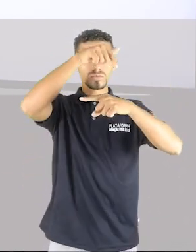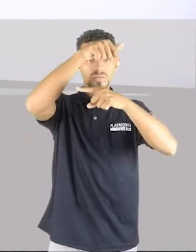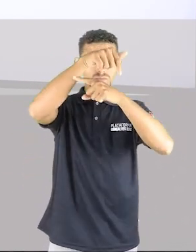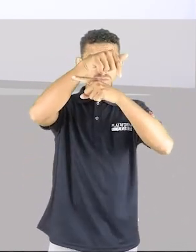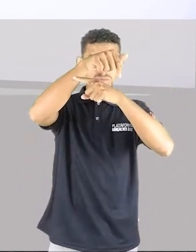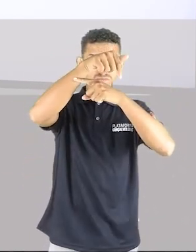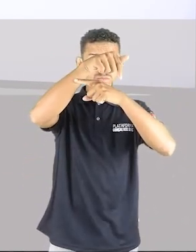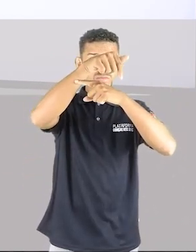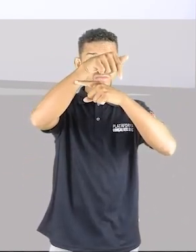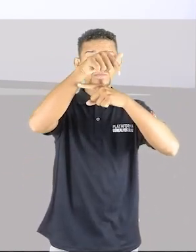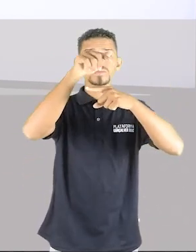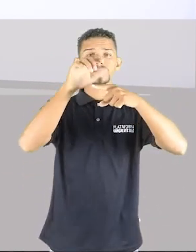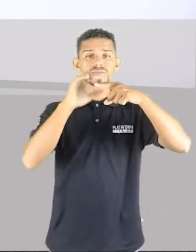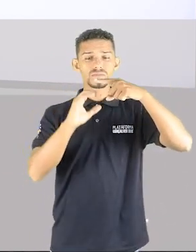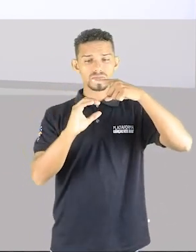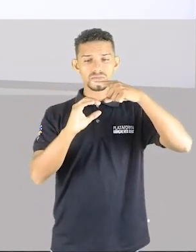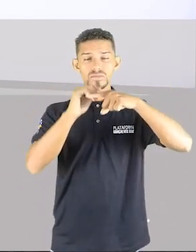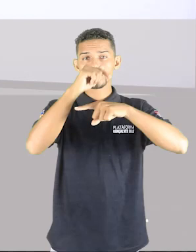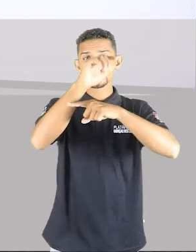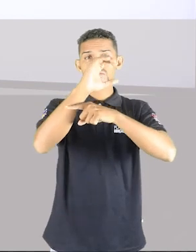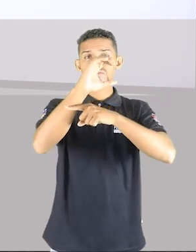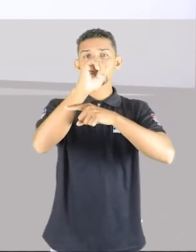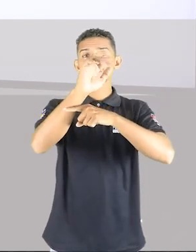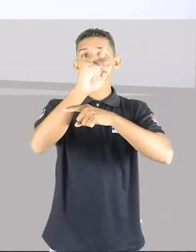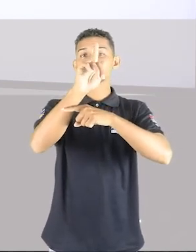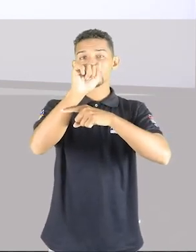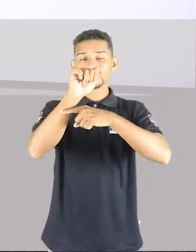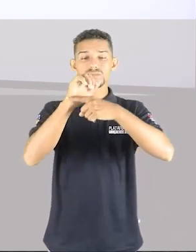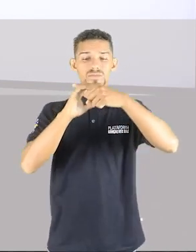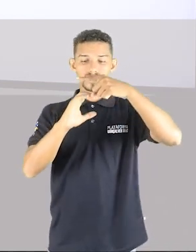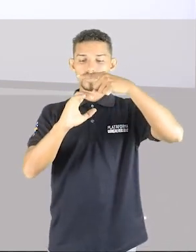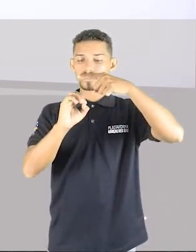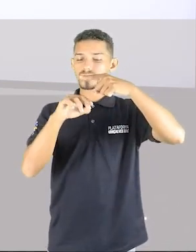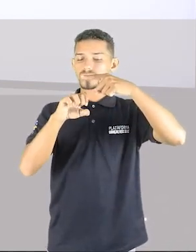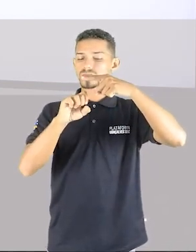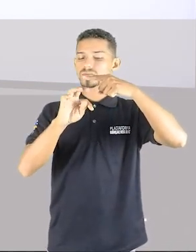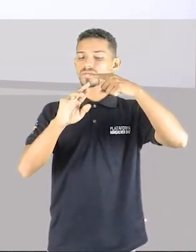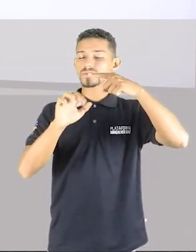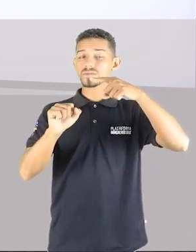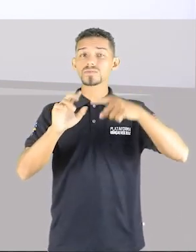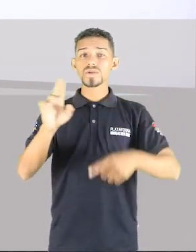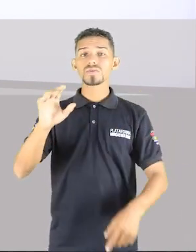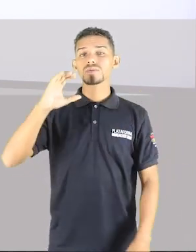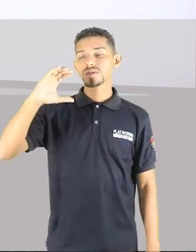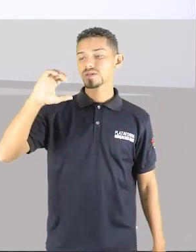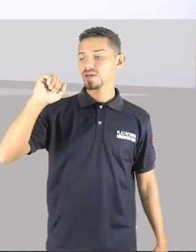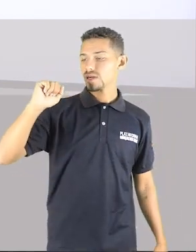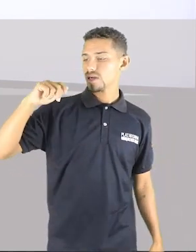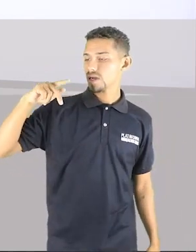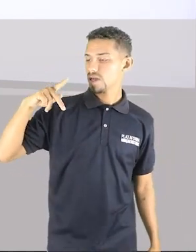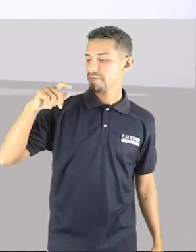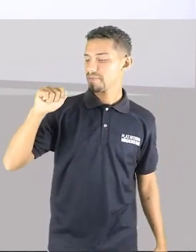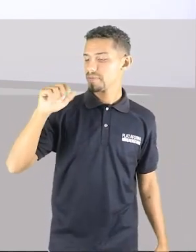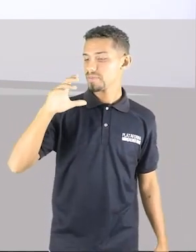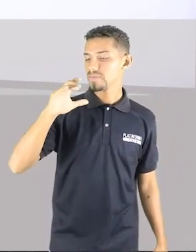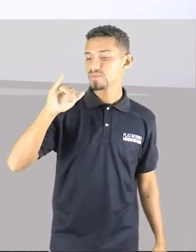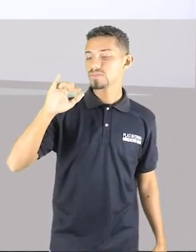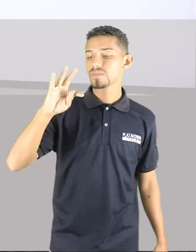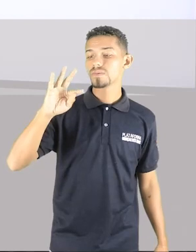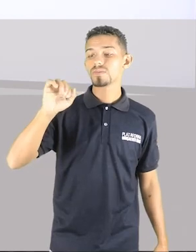acumulando dividido por uma constante que depende dele chamado de capacitância elétrica do